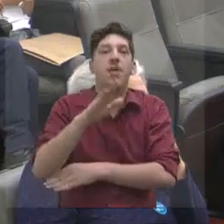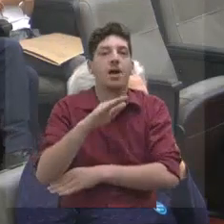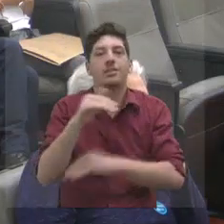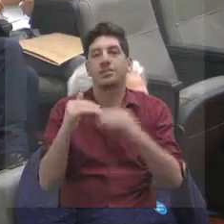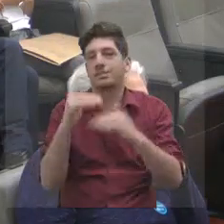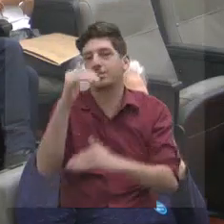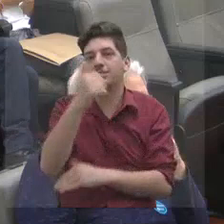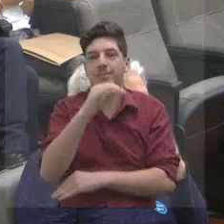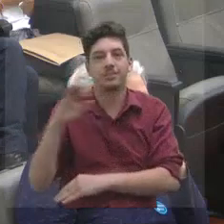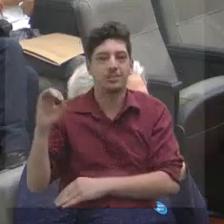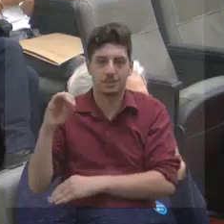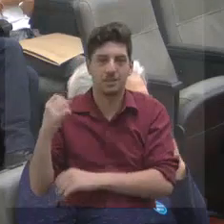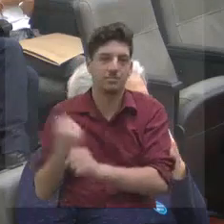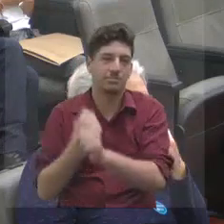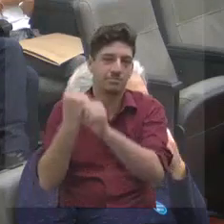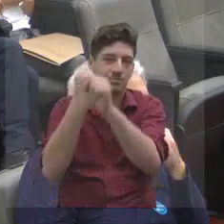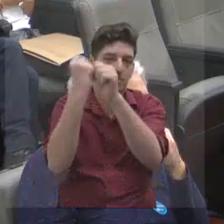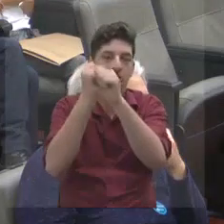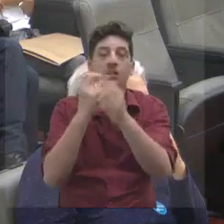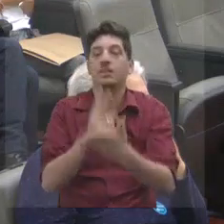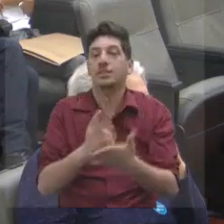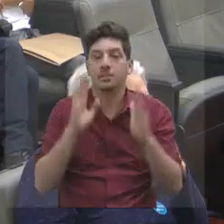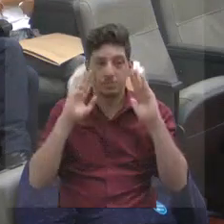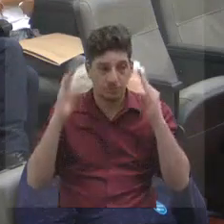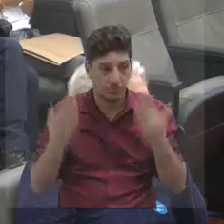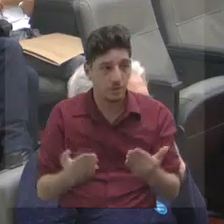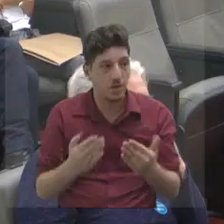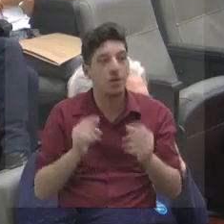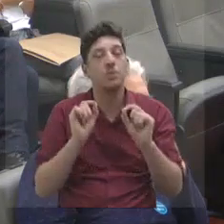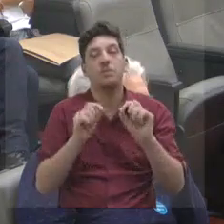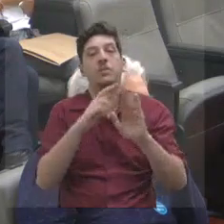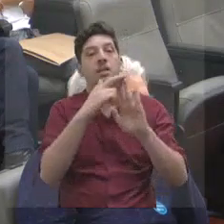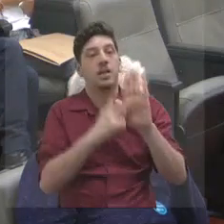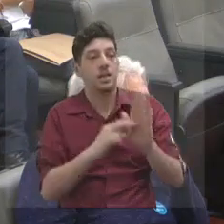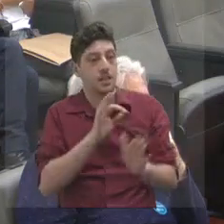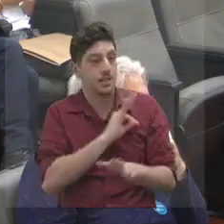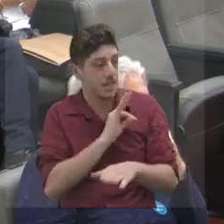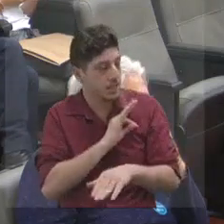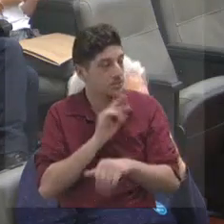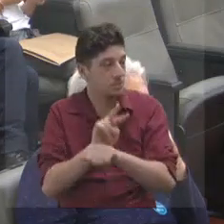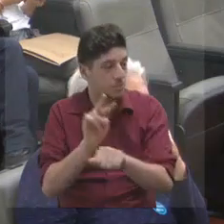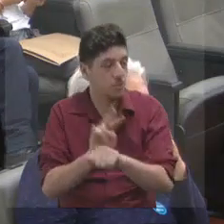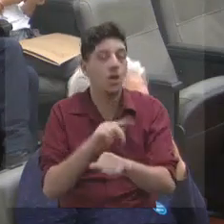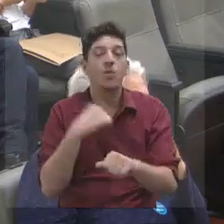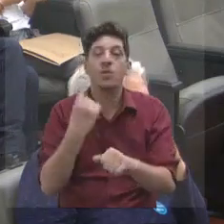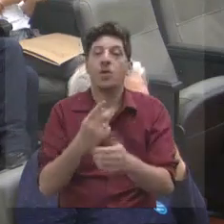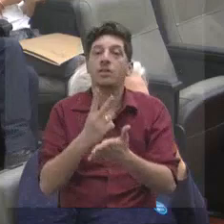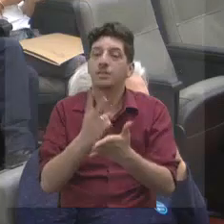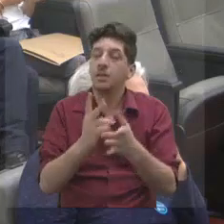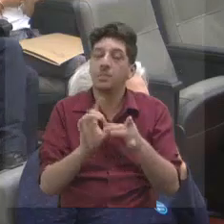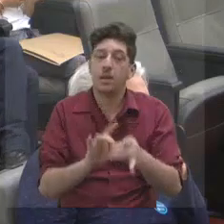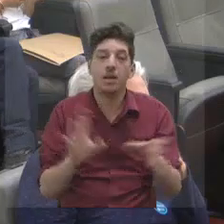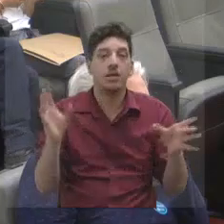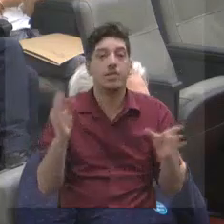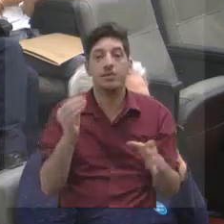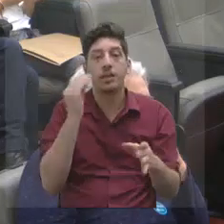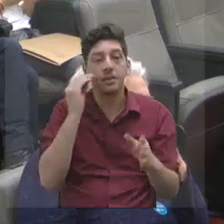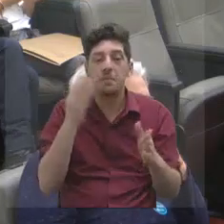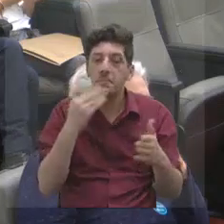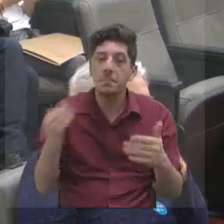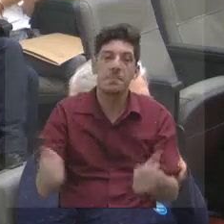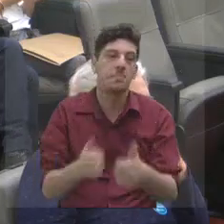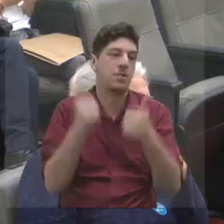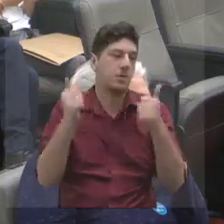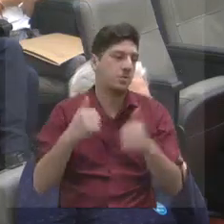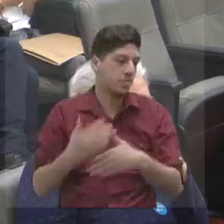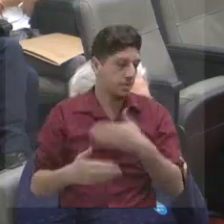regiões do Estado sempre pautados aqui né por critérios técnicos de priorização e a gente está sempre aberto aqui a melhorar o nosso processo também de priorização então